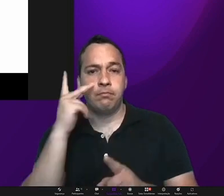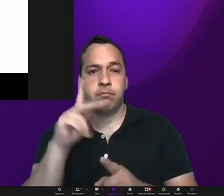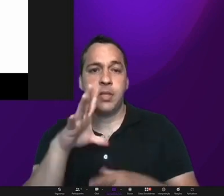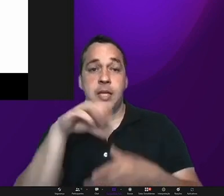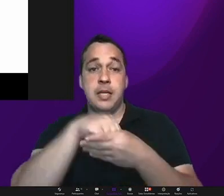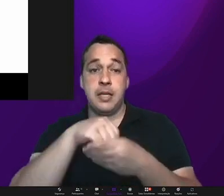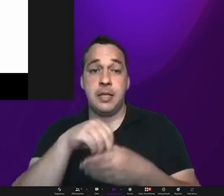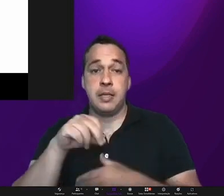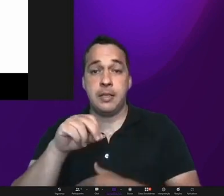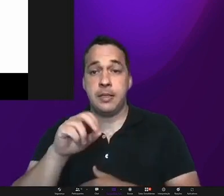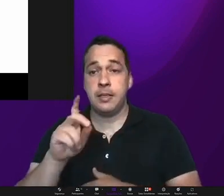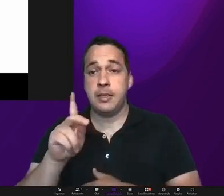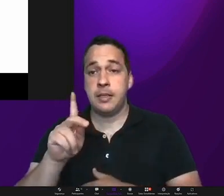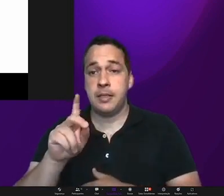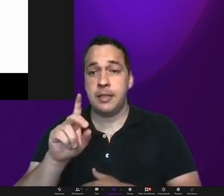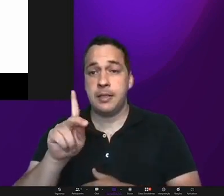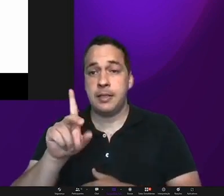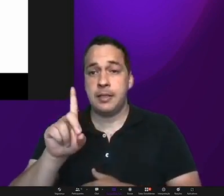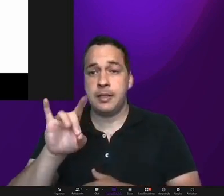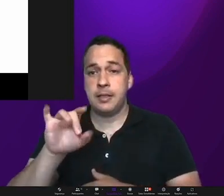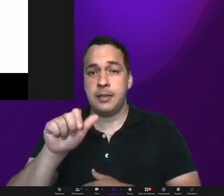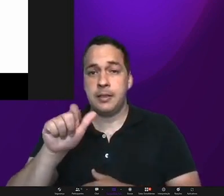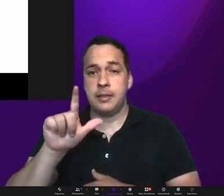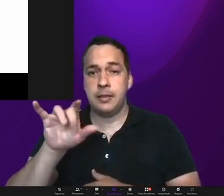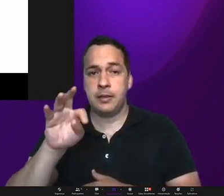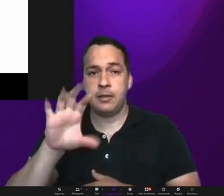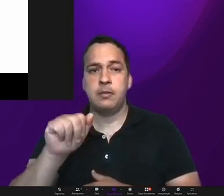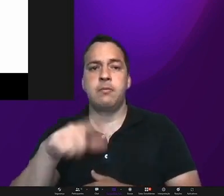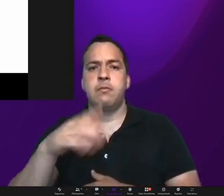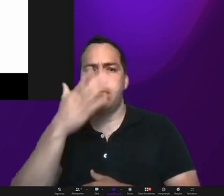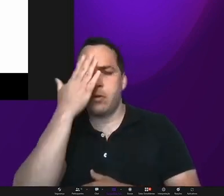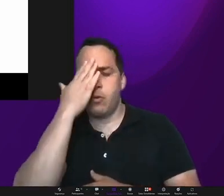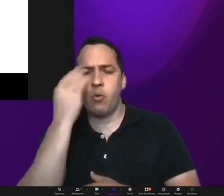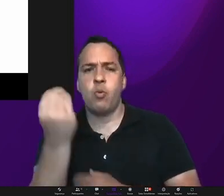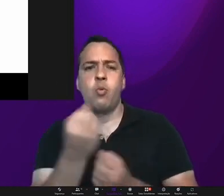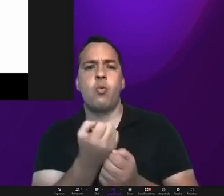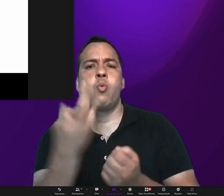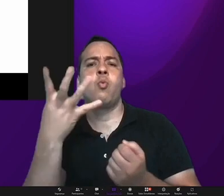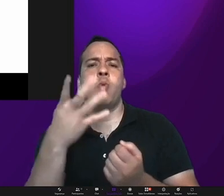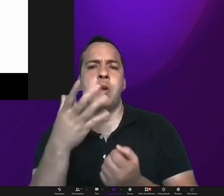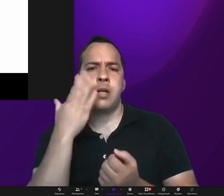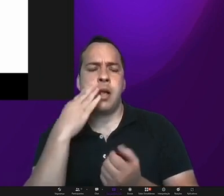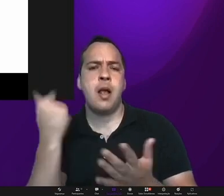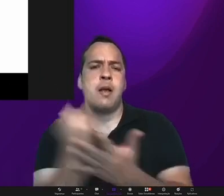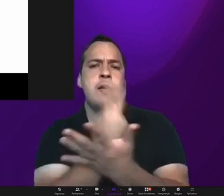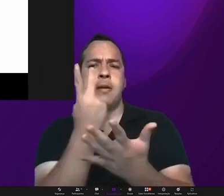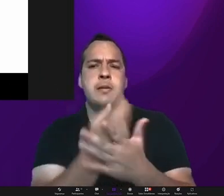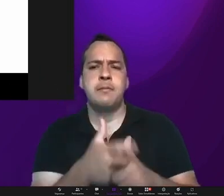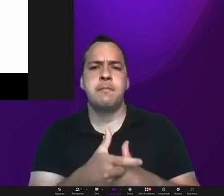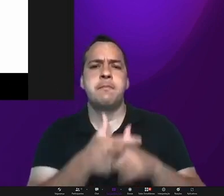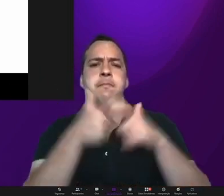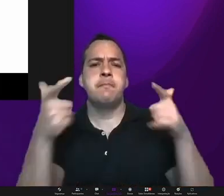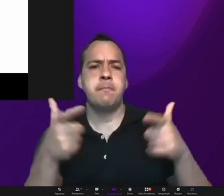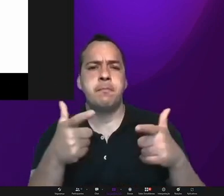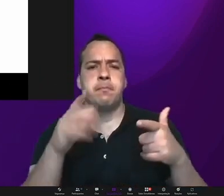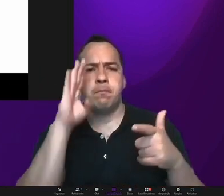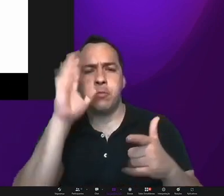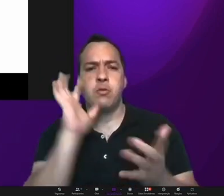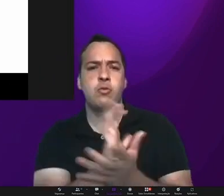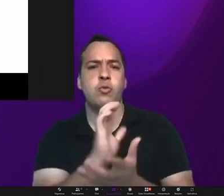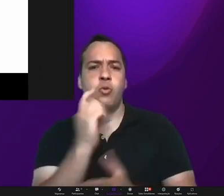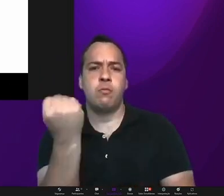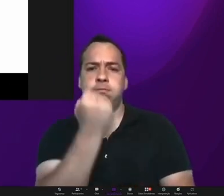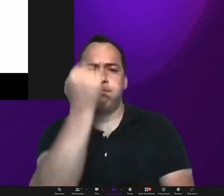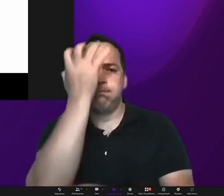assunto. Então, como a gente já falou aqui, a gente sabe que é uma das complicações mais frequentes, principalmente em pacientes agudos, né,